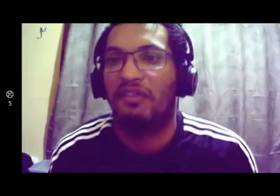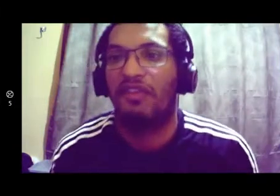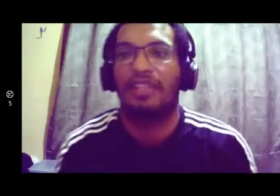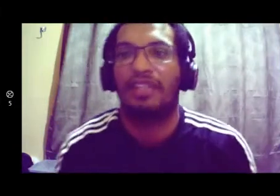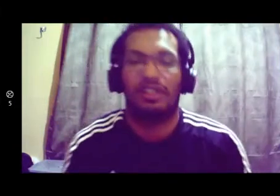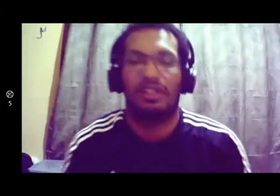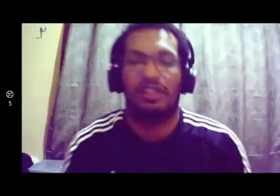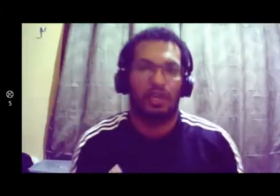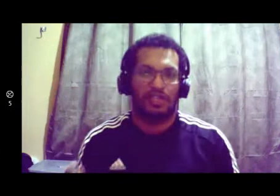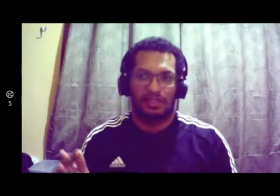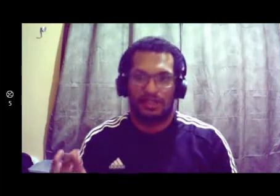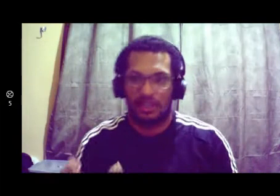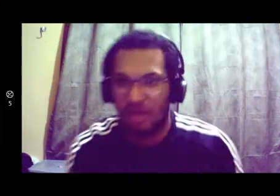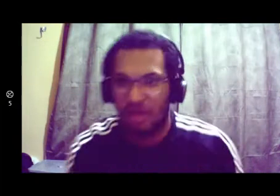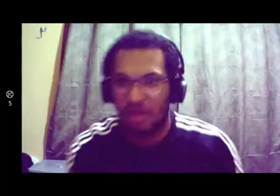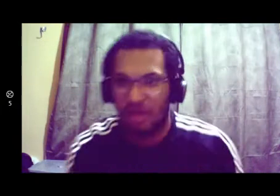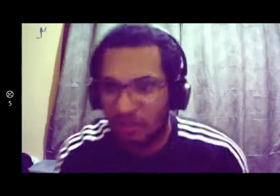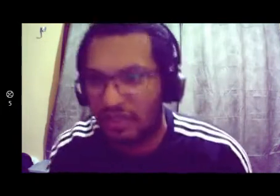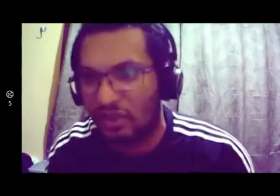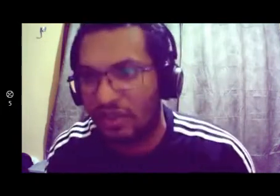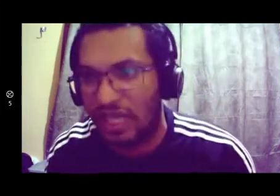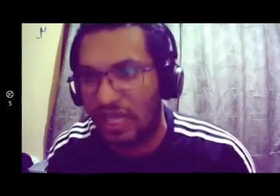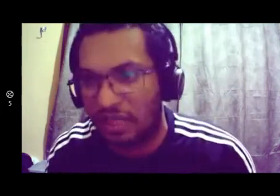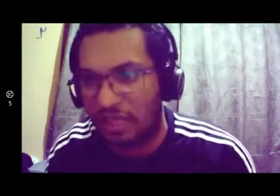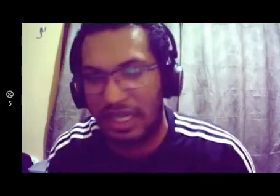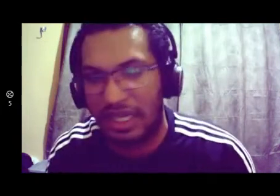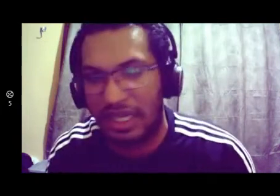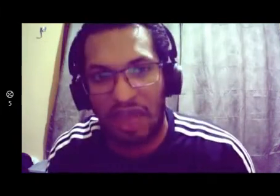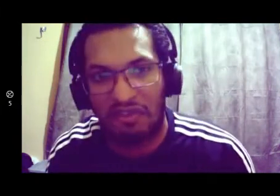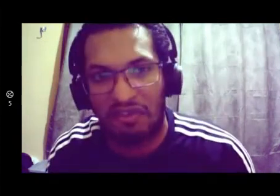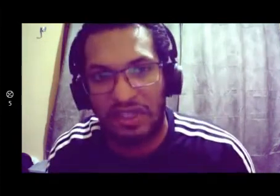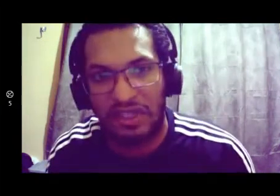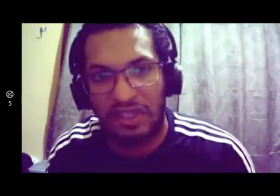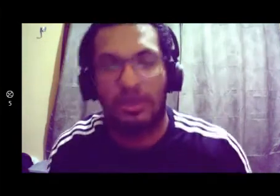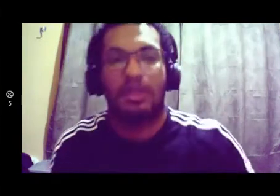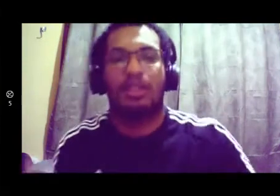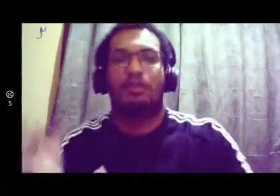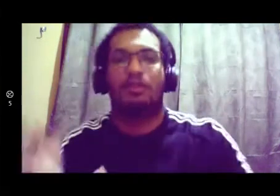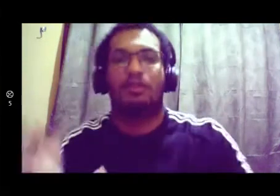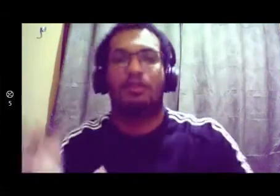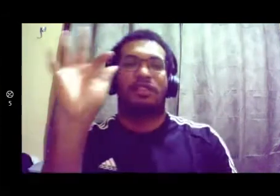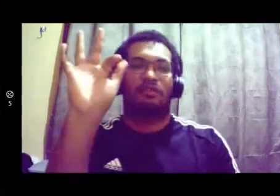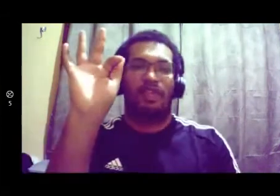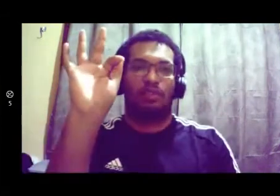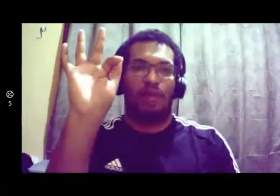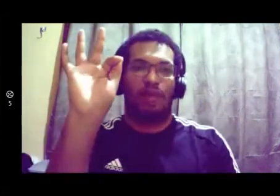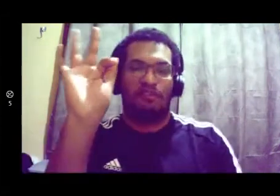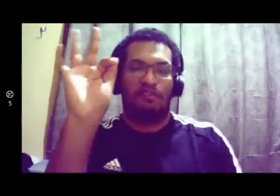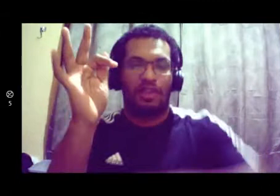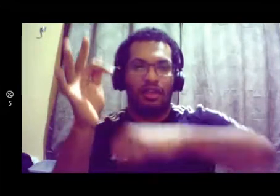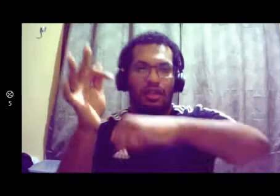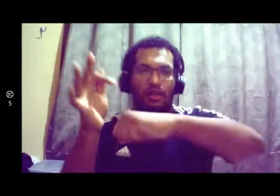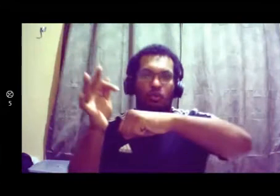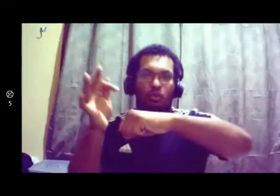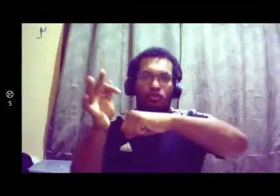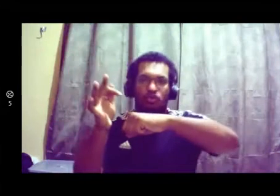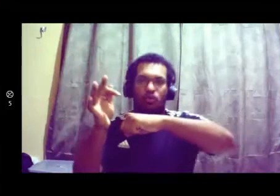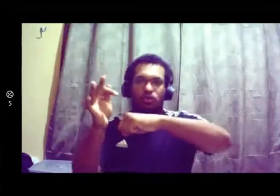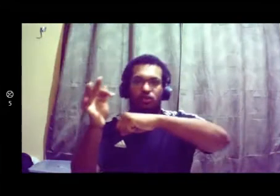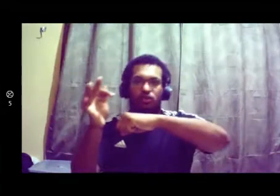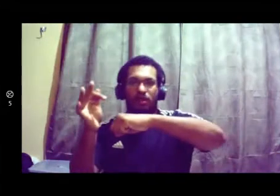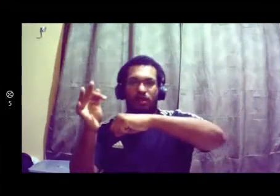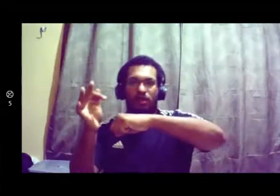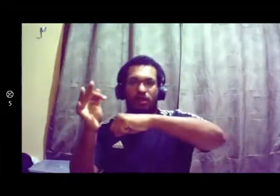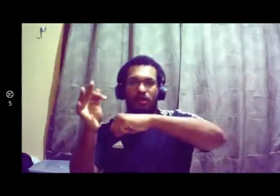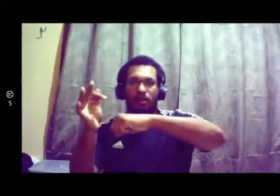Férias. Férias você pode fazer assim, ó. Vê se vocês conseguem perceber que é um Fzinho. Então você faz assim, ó. Faz um F, usa o